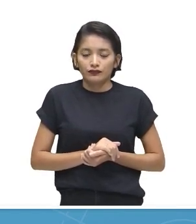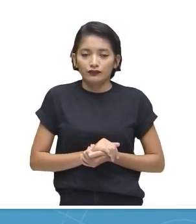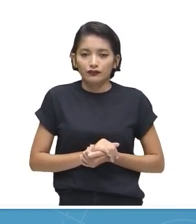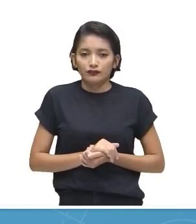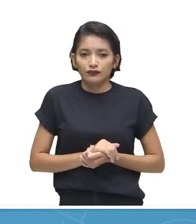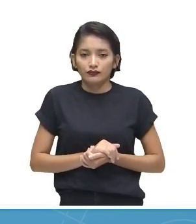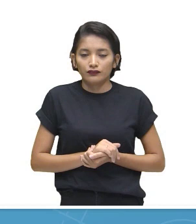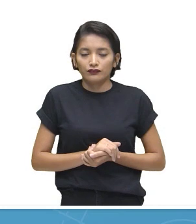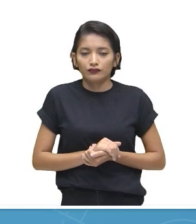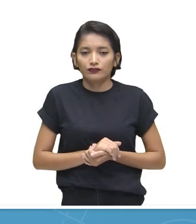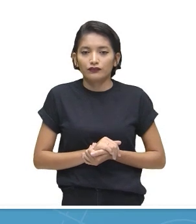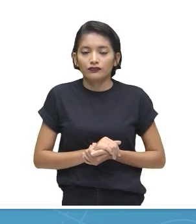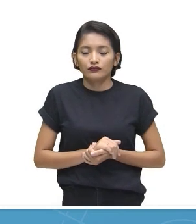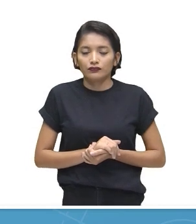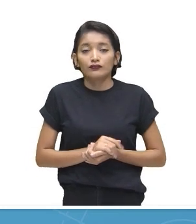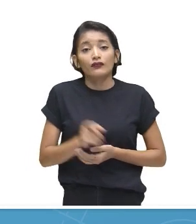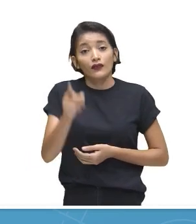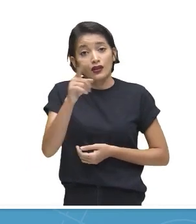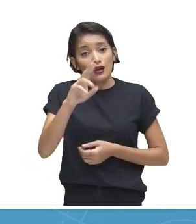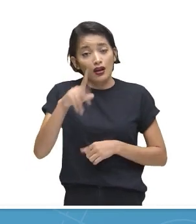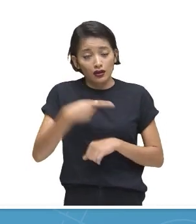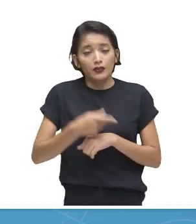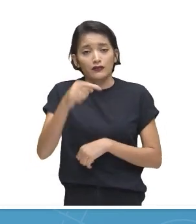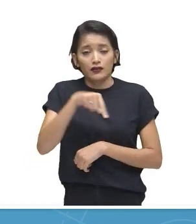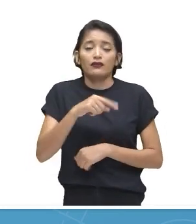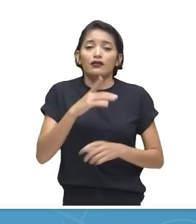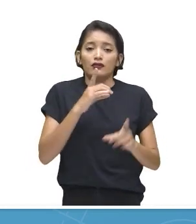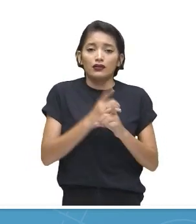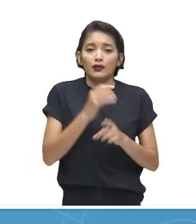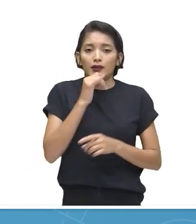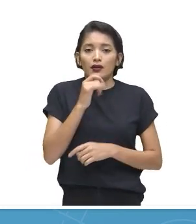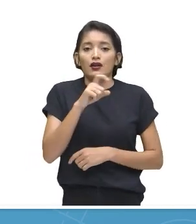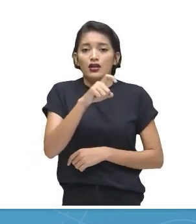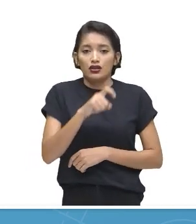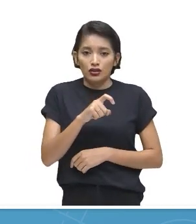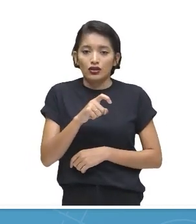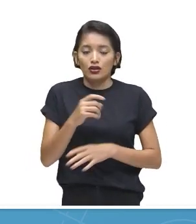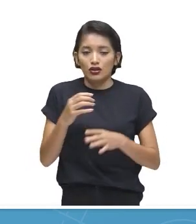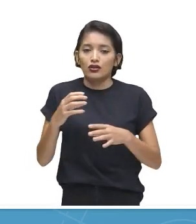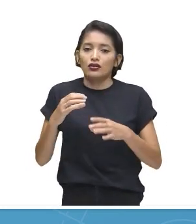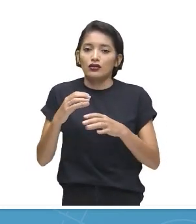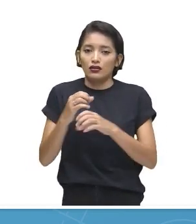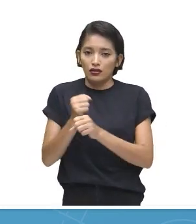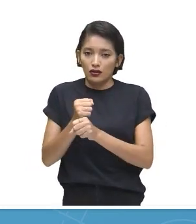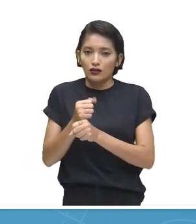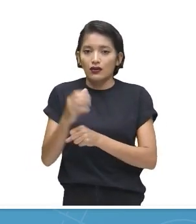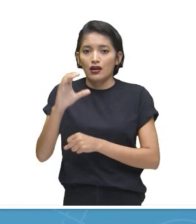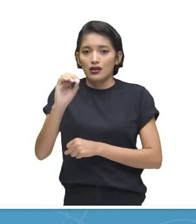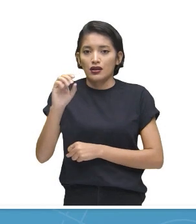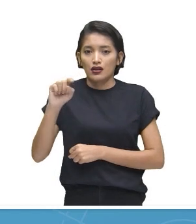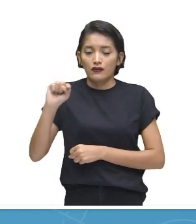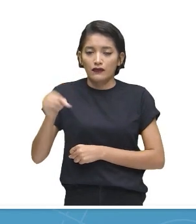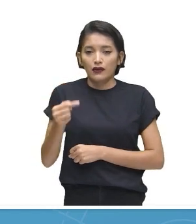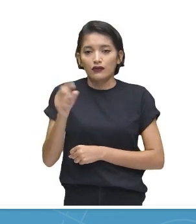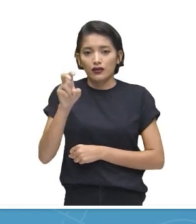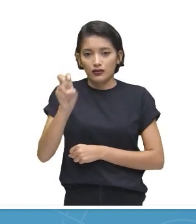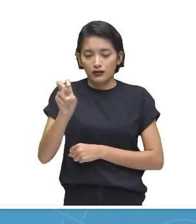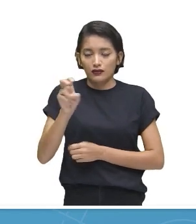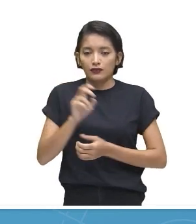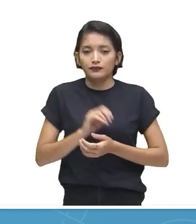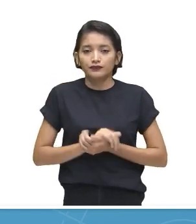assim, ó. Então, você vai encontrar, né? X, ele vai ser igual a